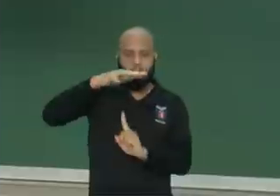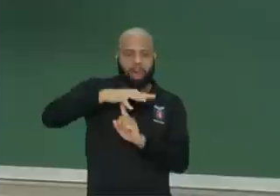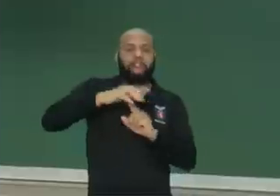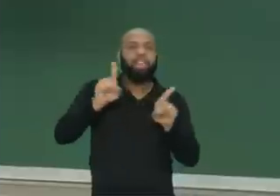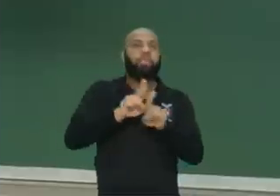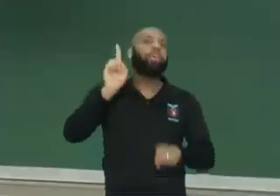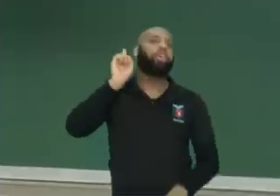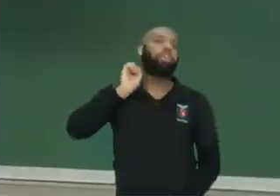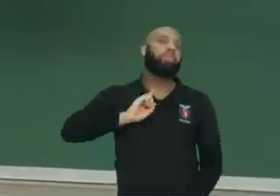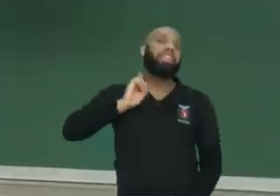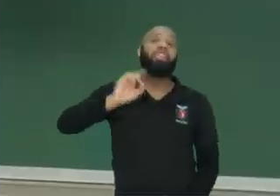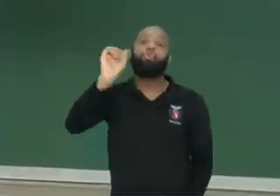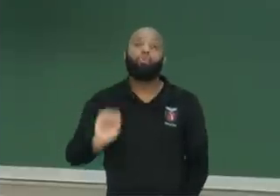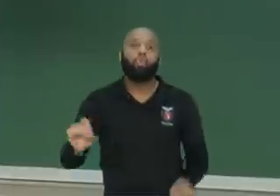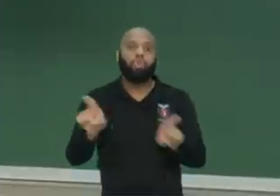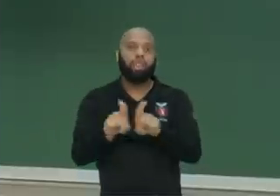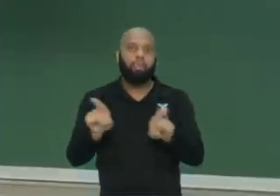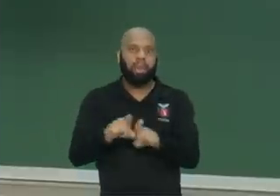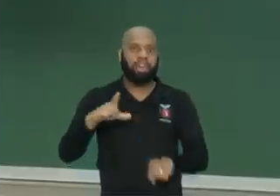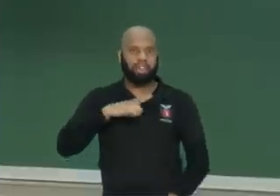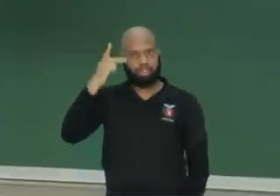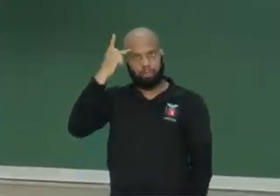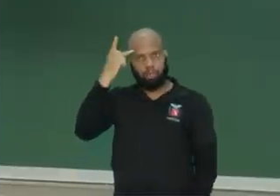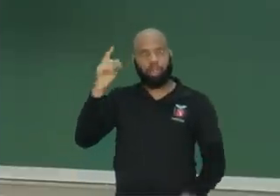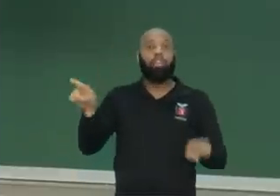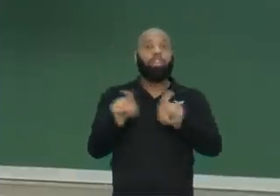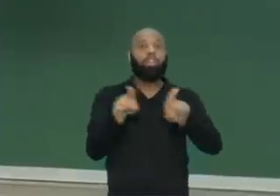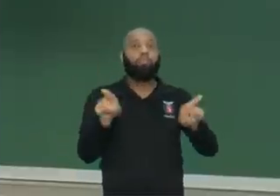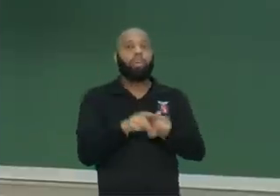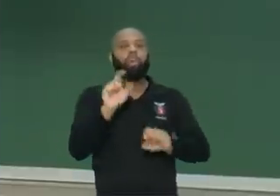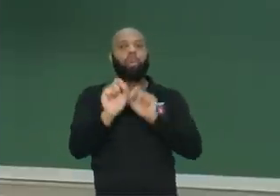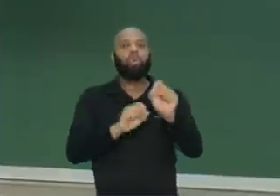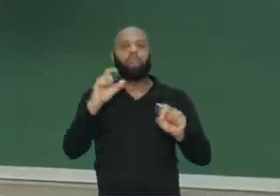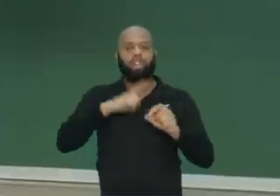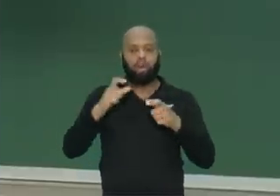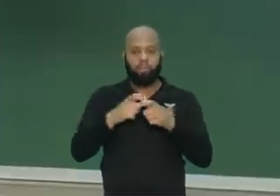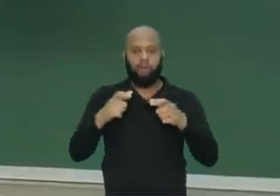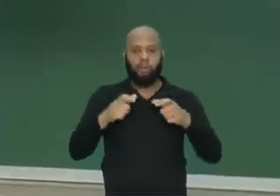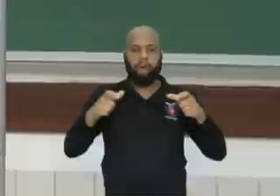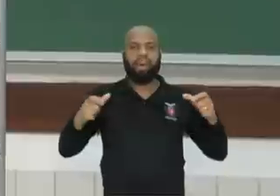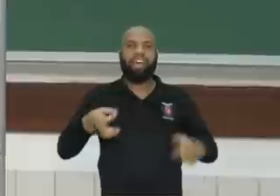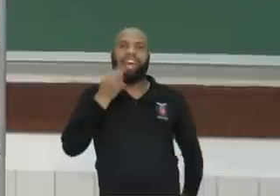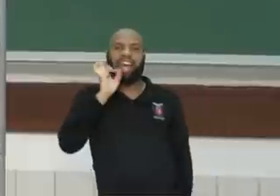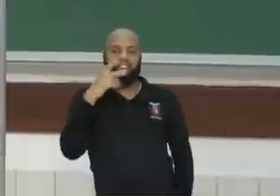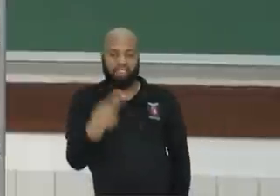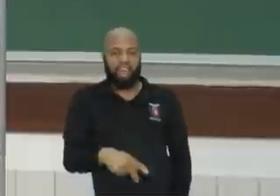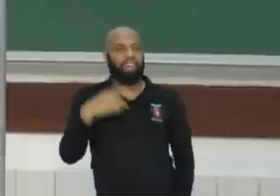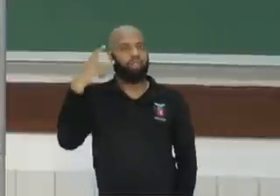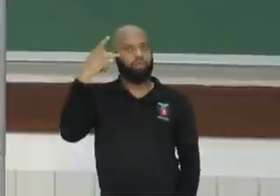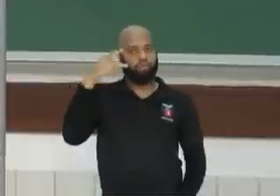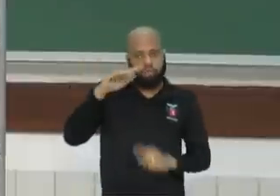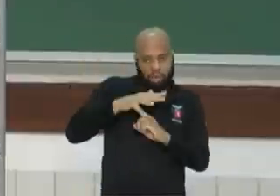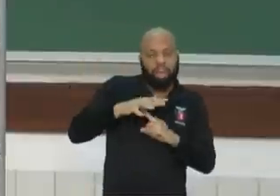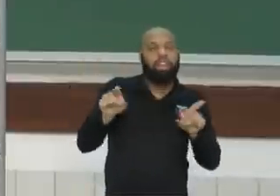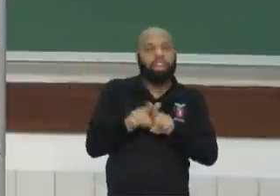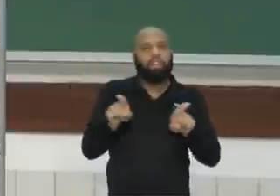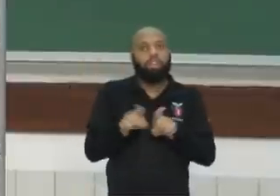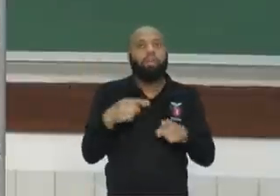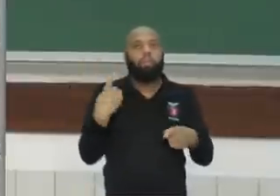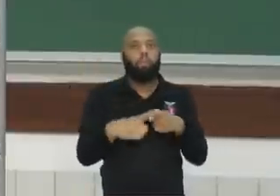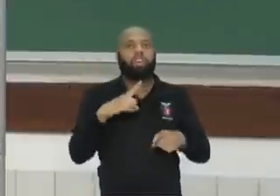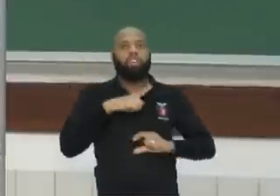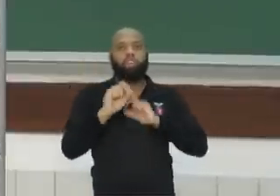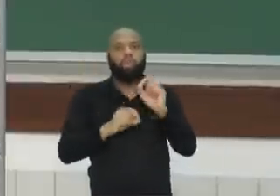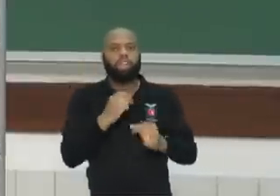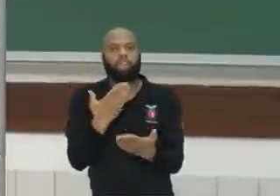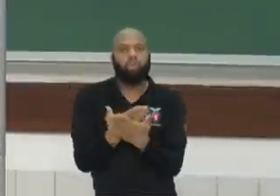Minas Gerais e na Baixada Fluminense. E a gente estudou também o crescimento da indústria cafeeira aqui no Paraná. O nosso ouro verde, a